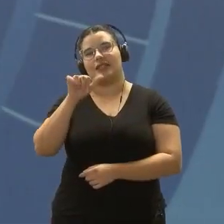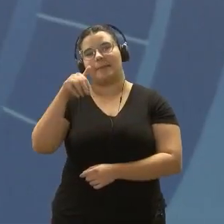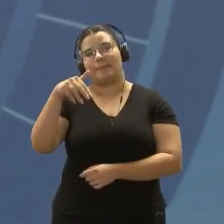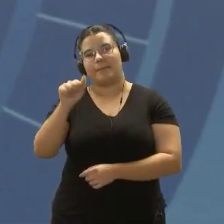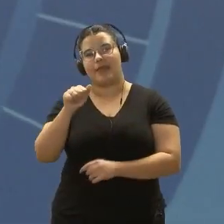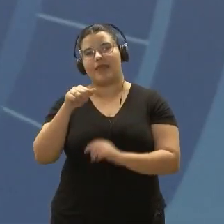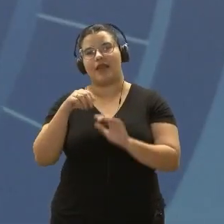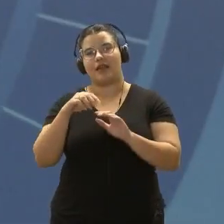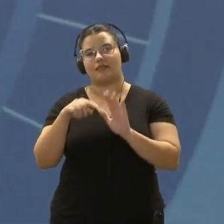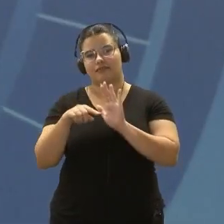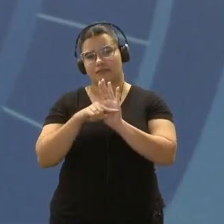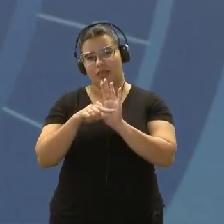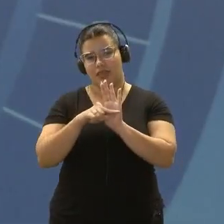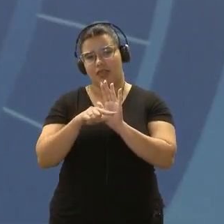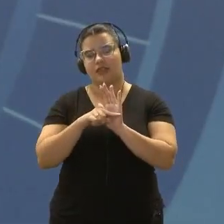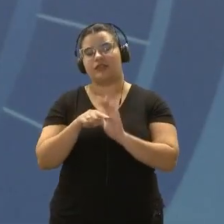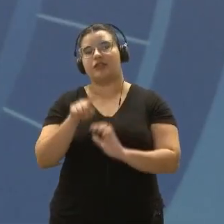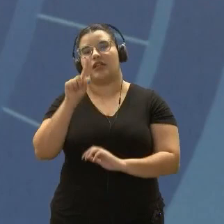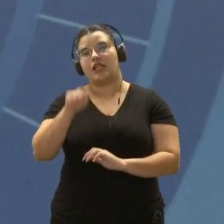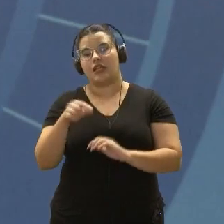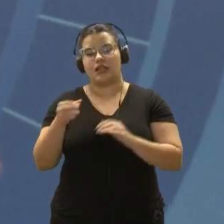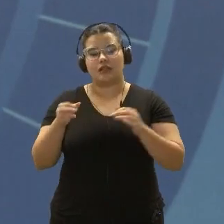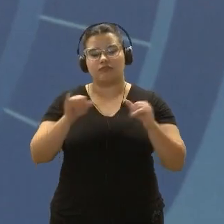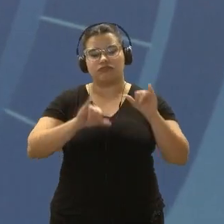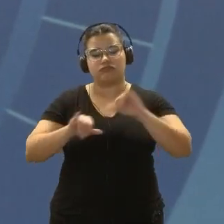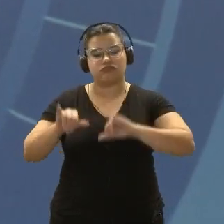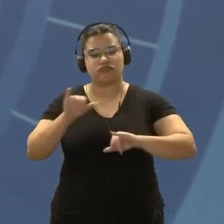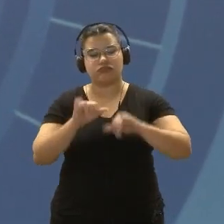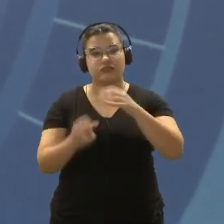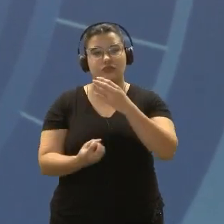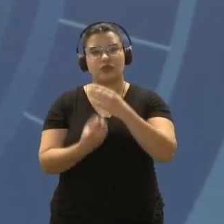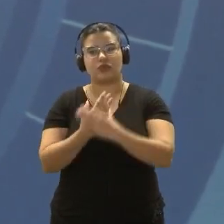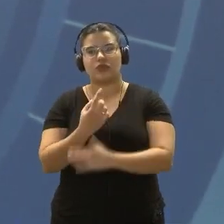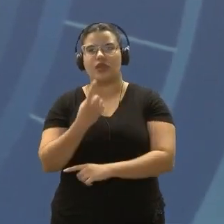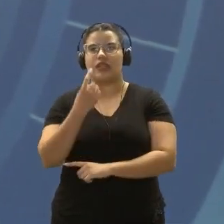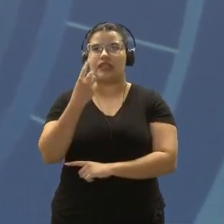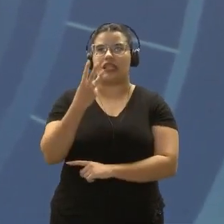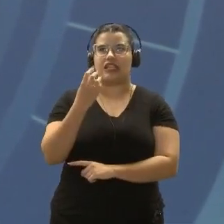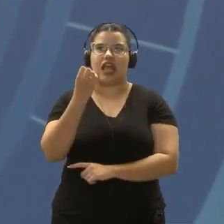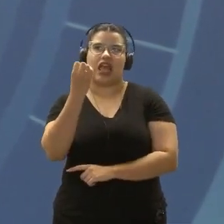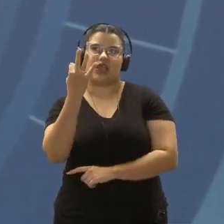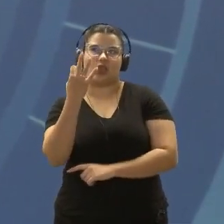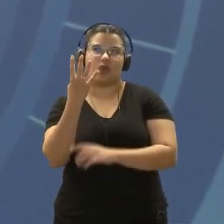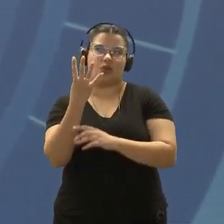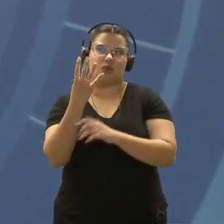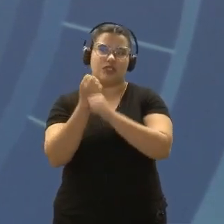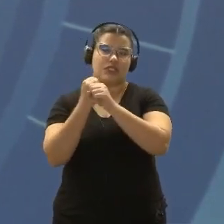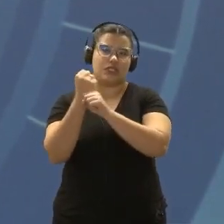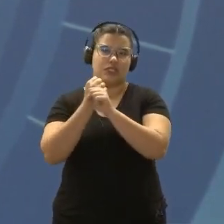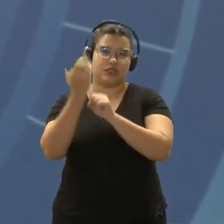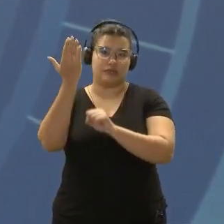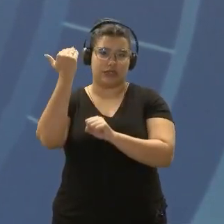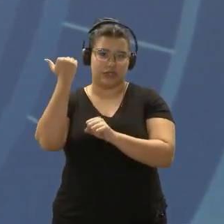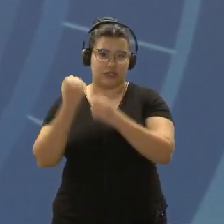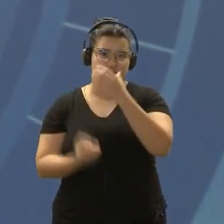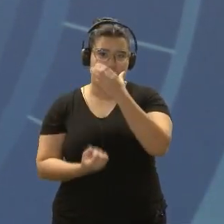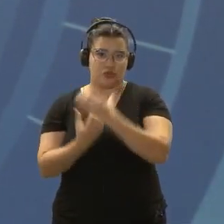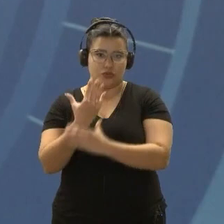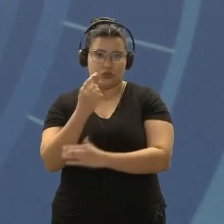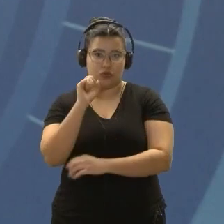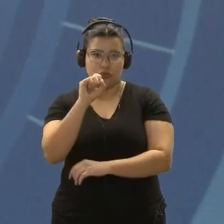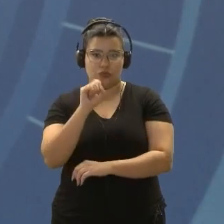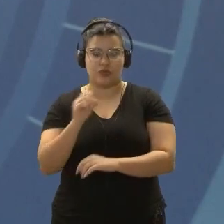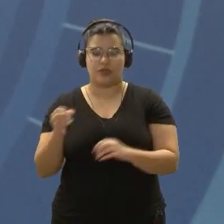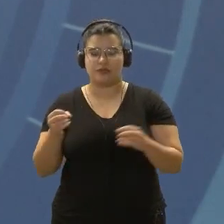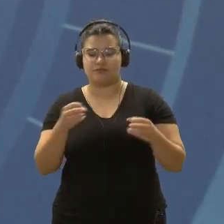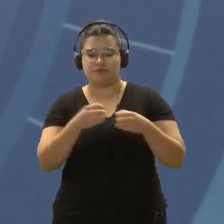tá? Então, foi uma fórmula que foi feita há uns 13, 14 anos atrás, aonde glicemia média,